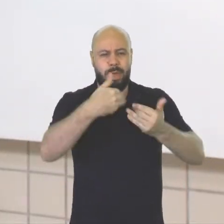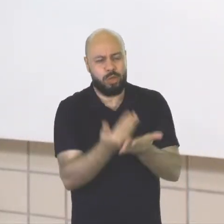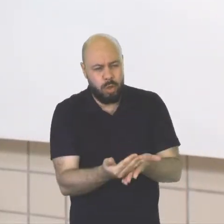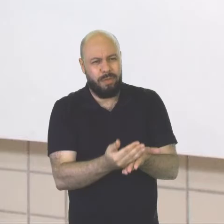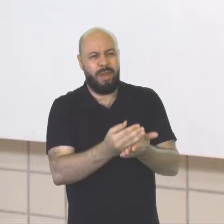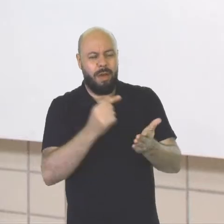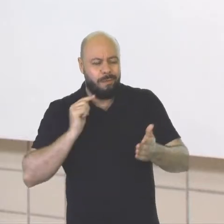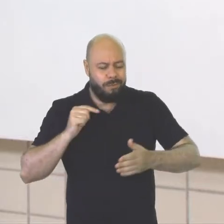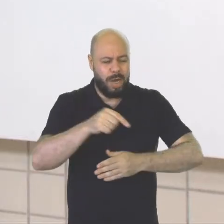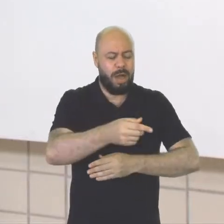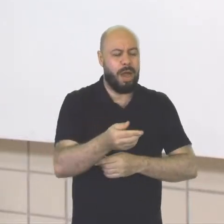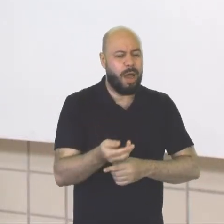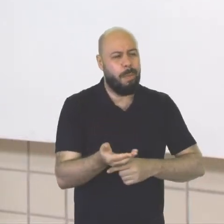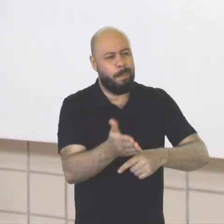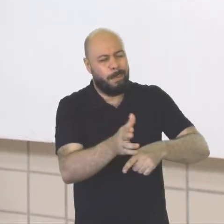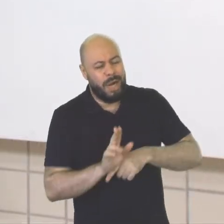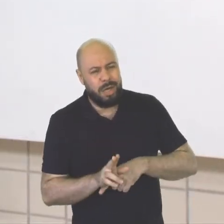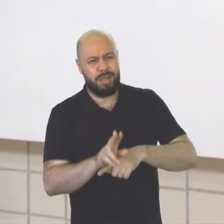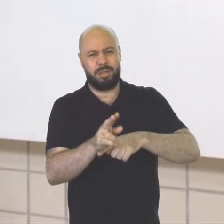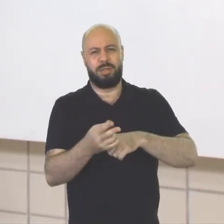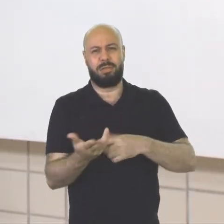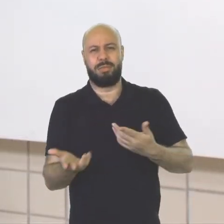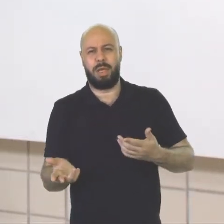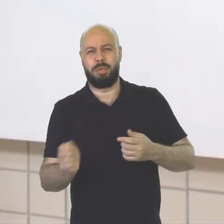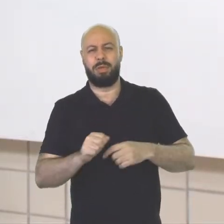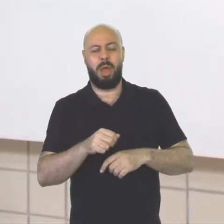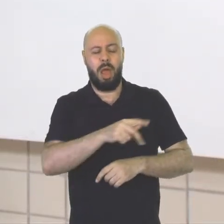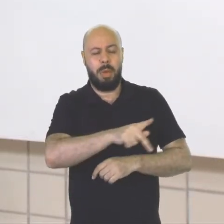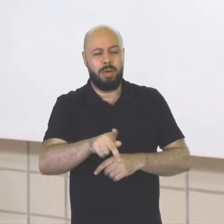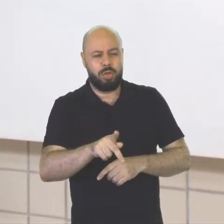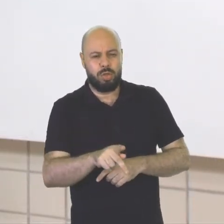a unidade de ensino, procure o professor da disciplina,